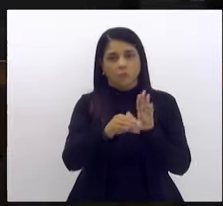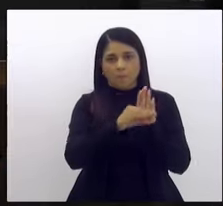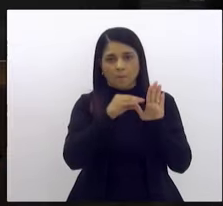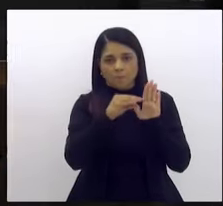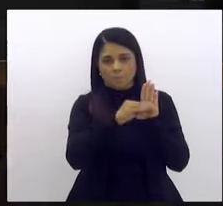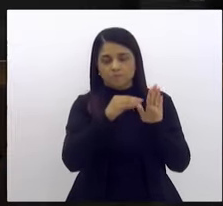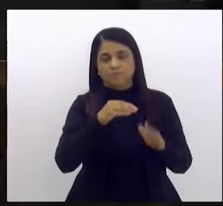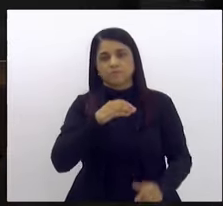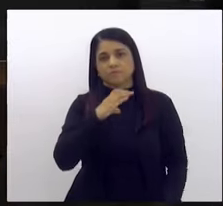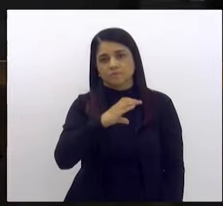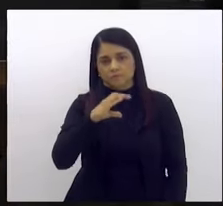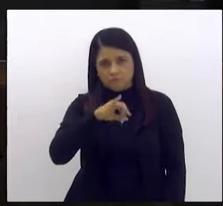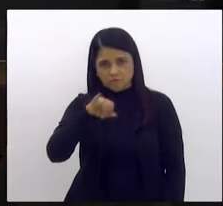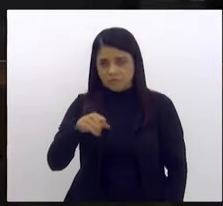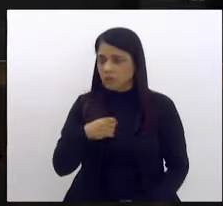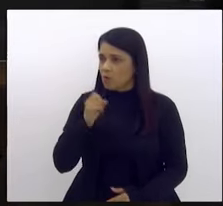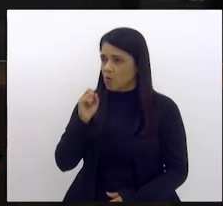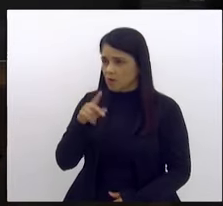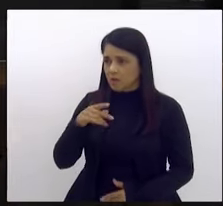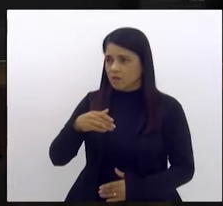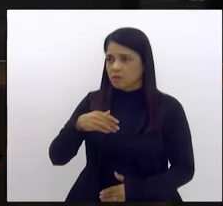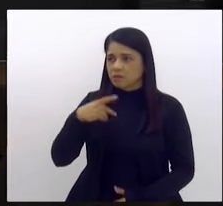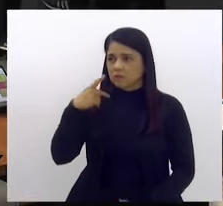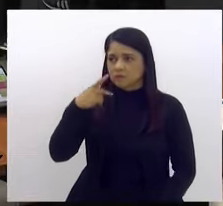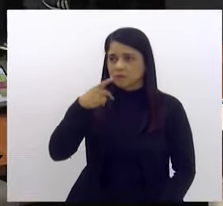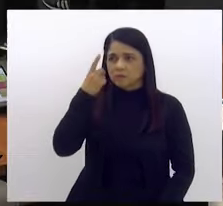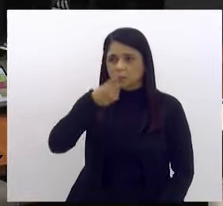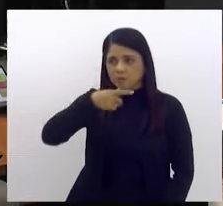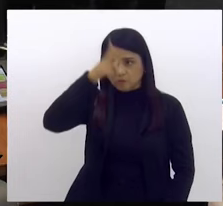Ok, deputado Luiz Paulo.